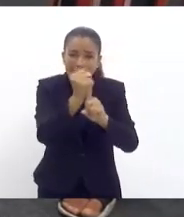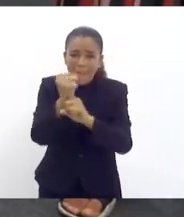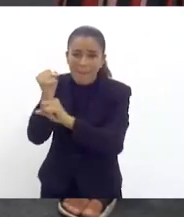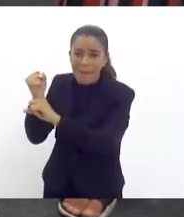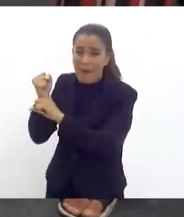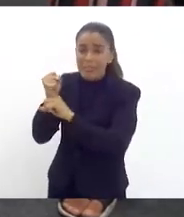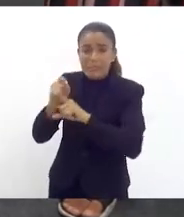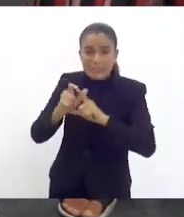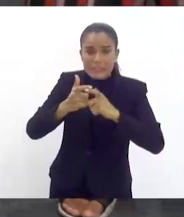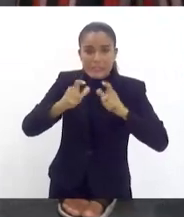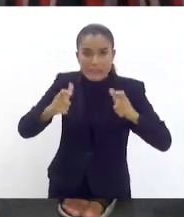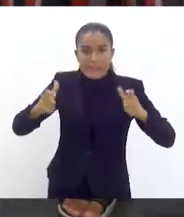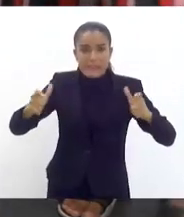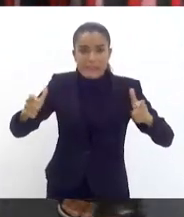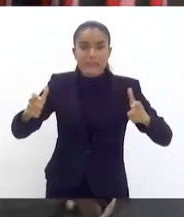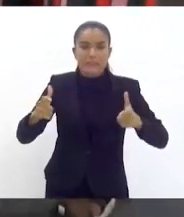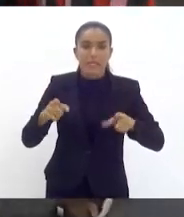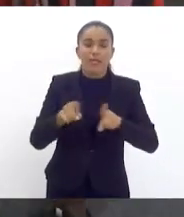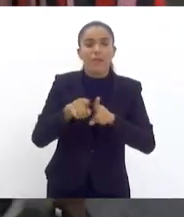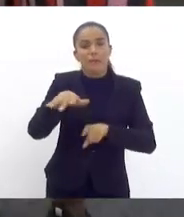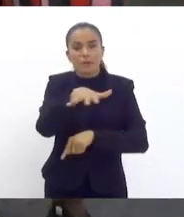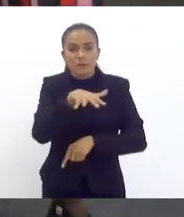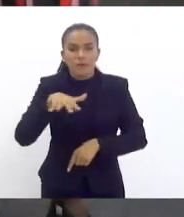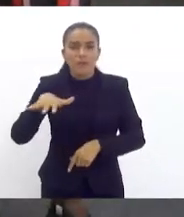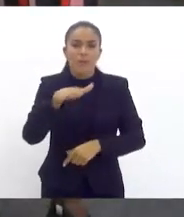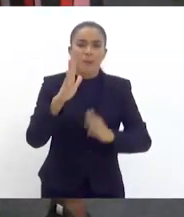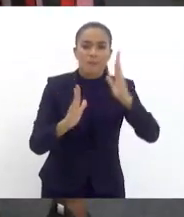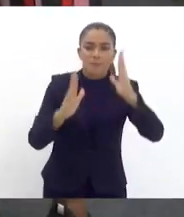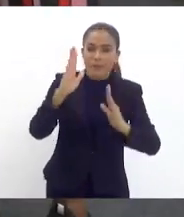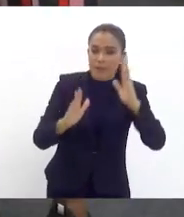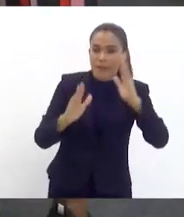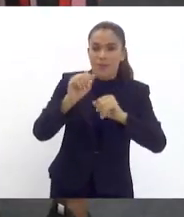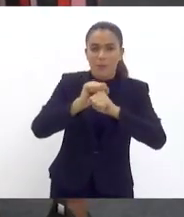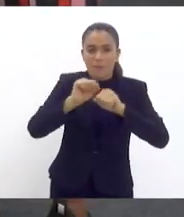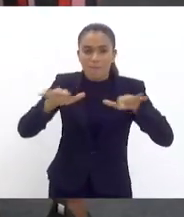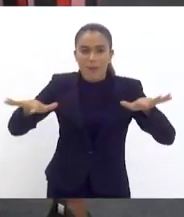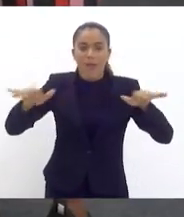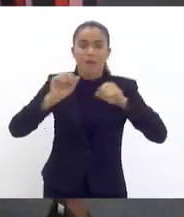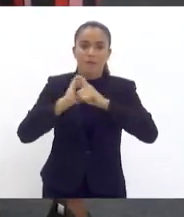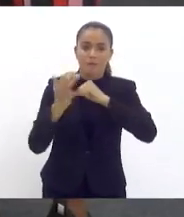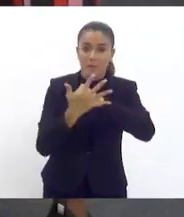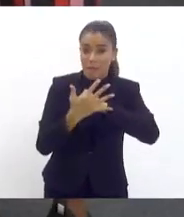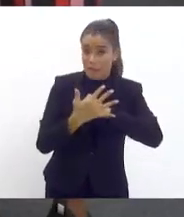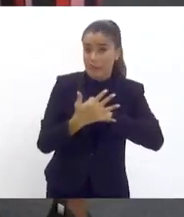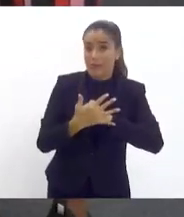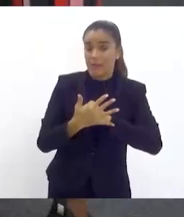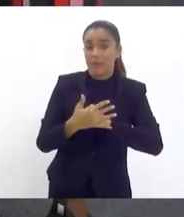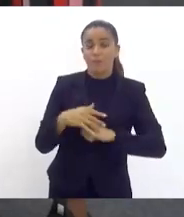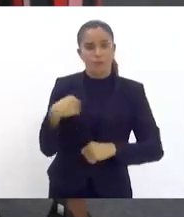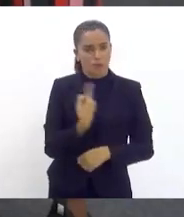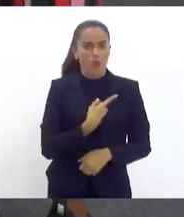a reboque do que foi o cenário no período de pandemia de Covid-19, nós devemos reconhecer